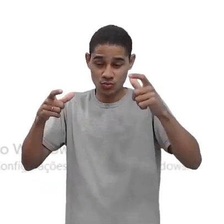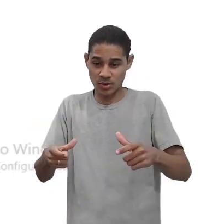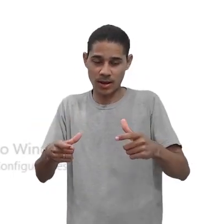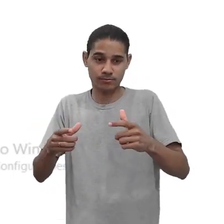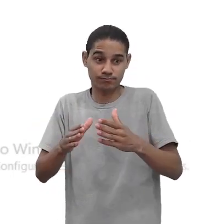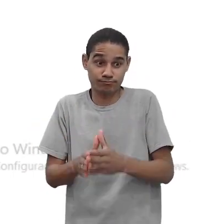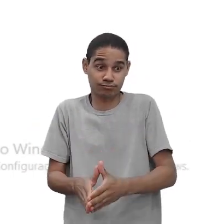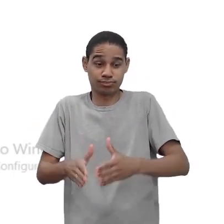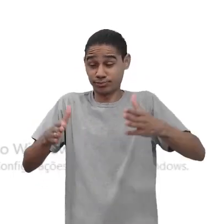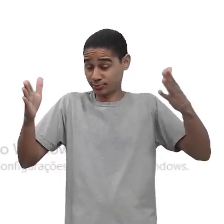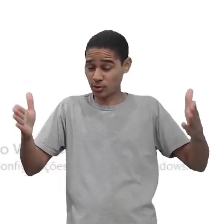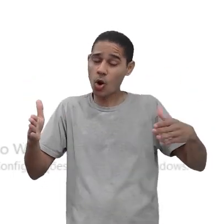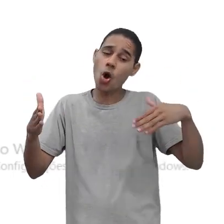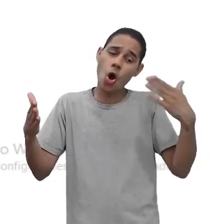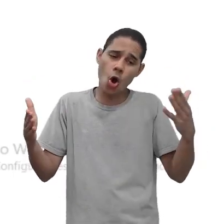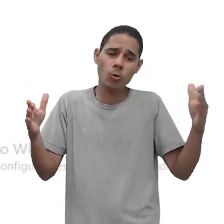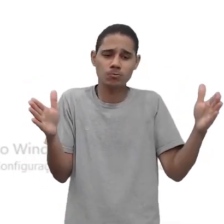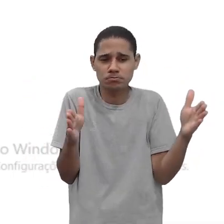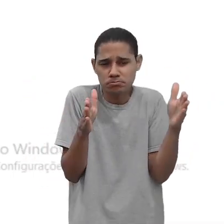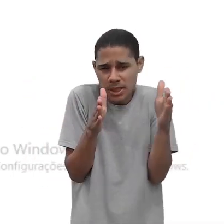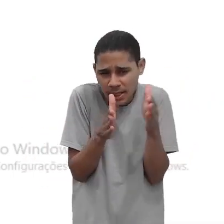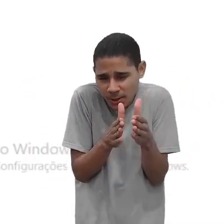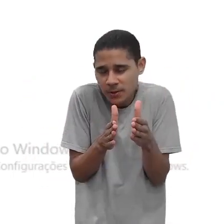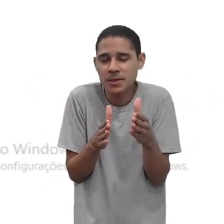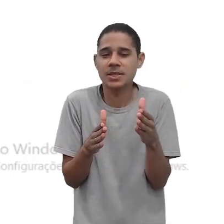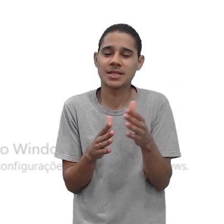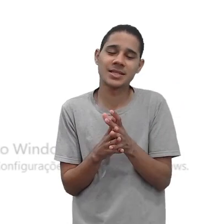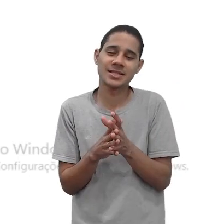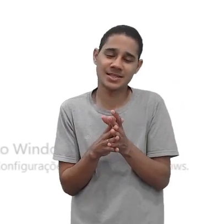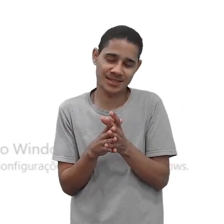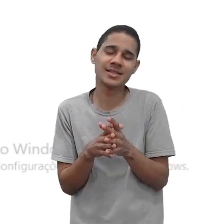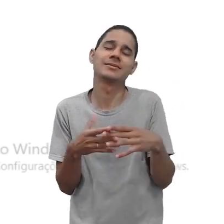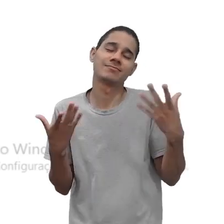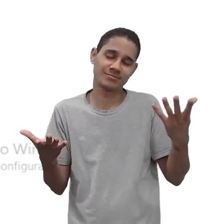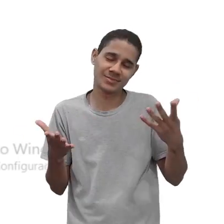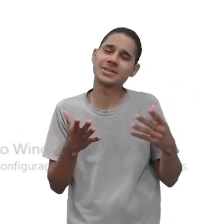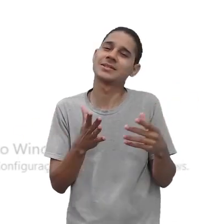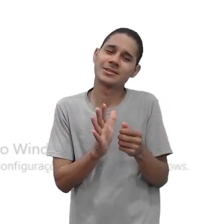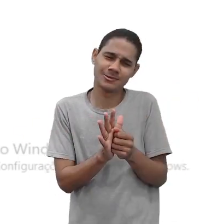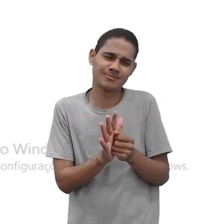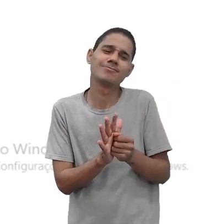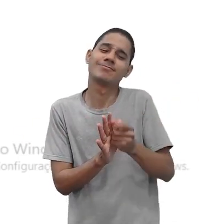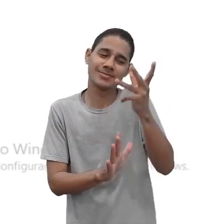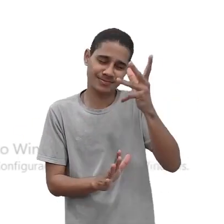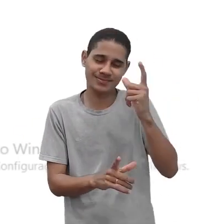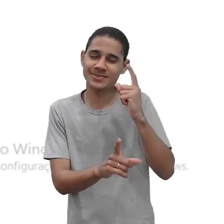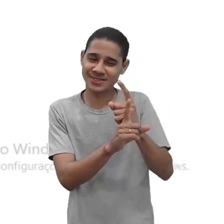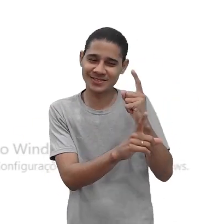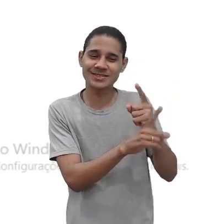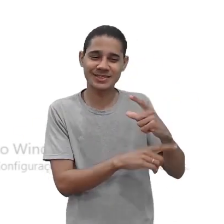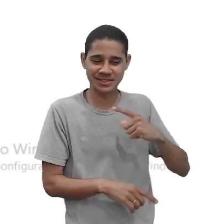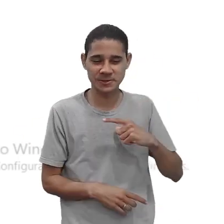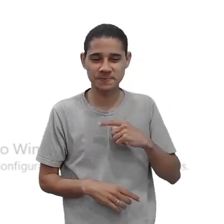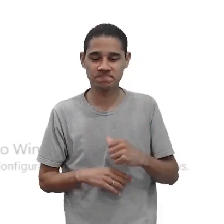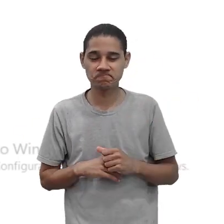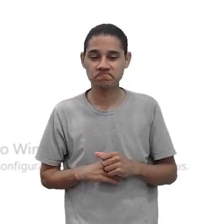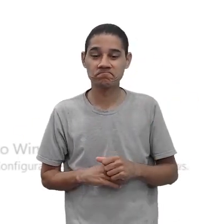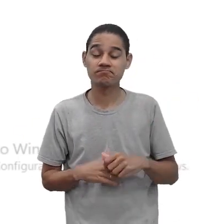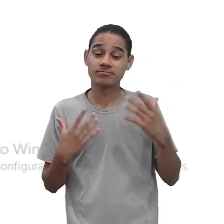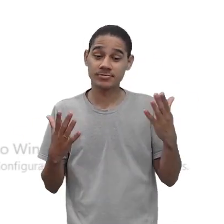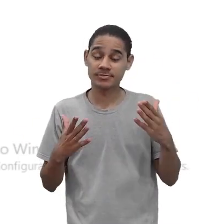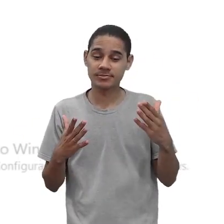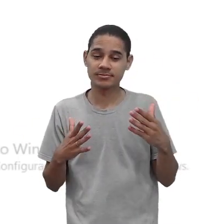para ambientes menores, né, que é o que a gente, infelizmente, às vezes se depara muito hoje em dia. Então, para revestimentos,